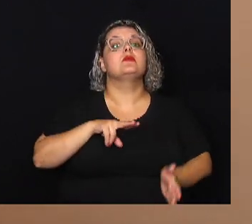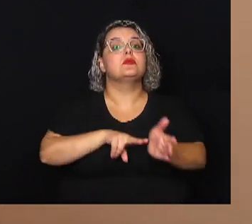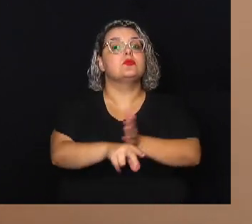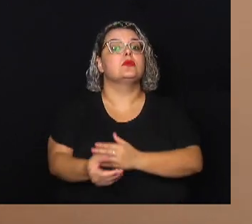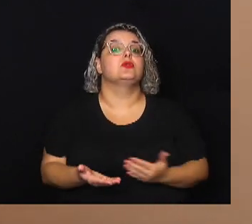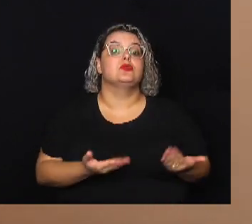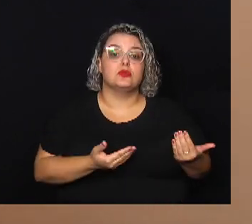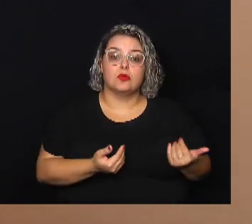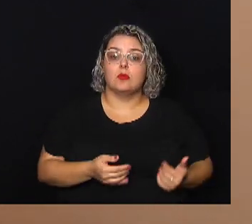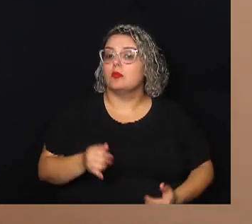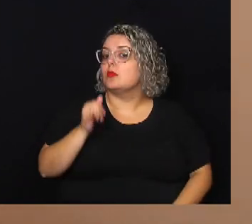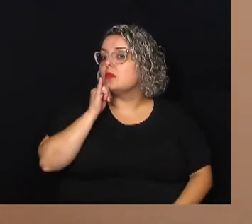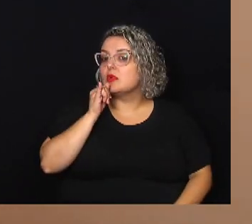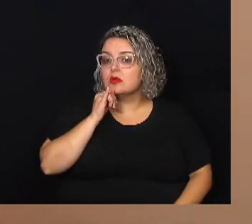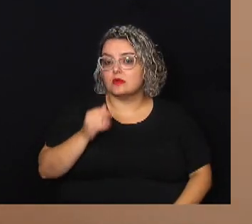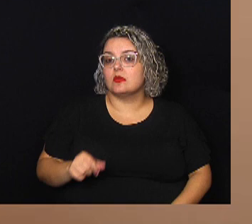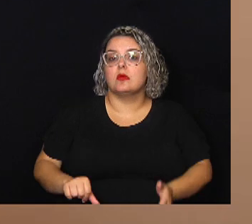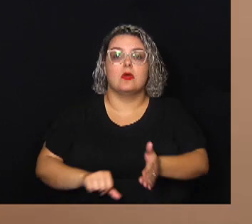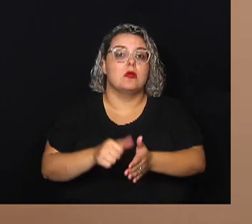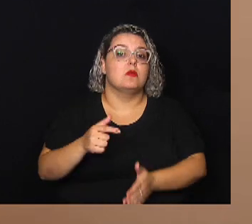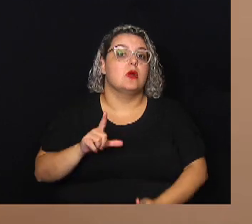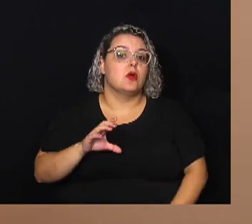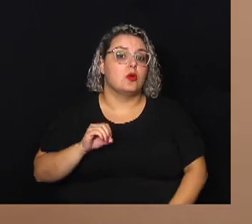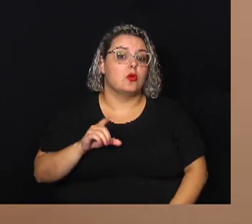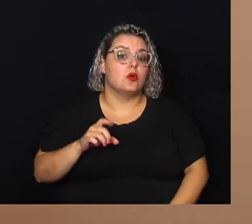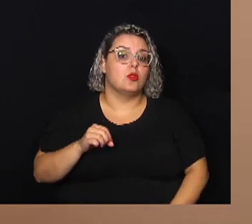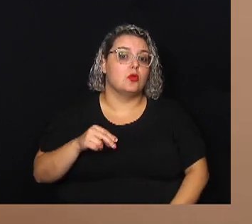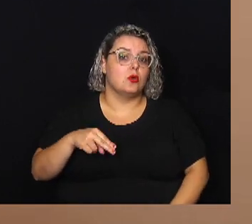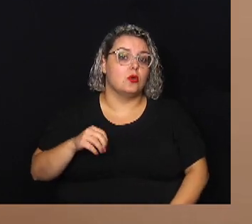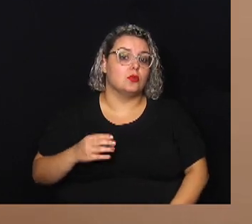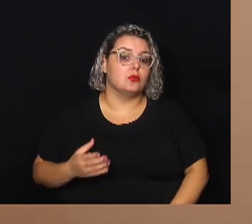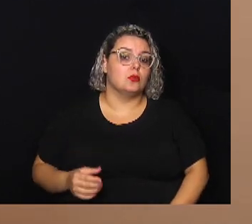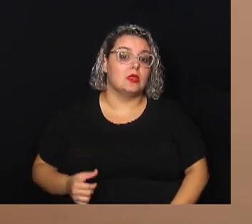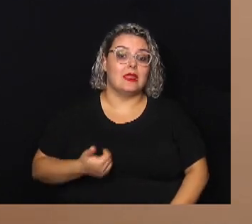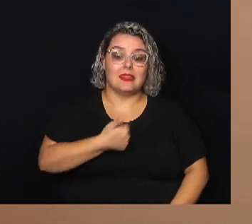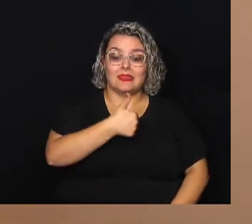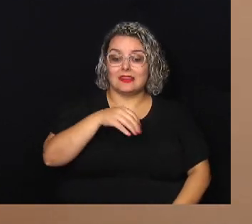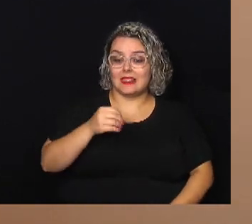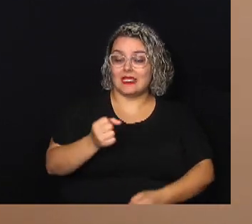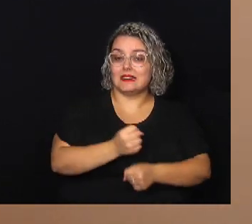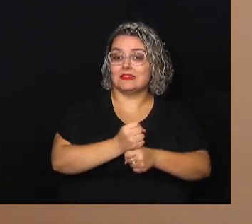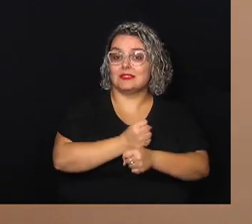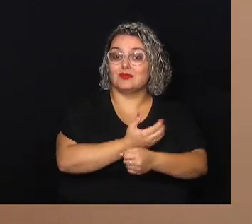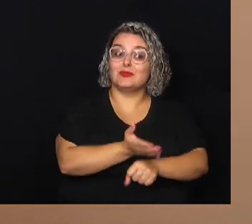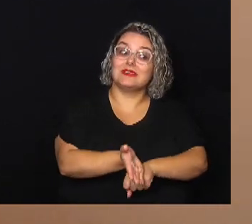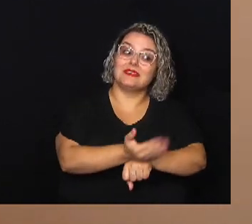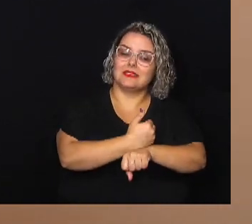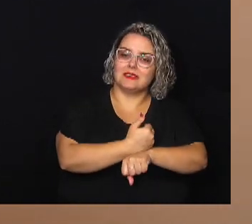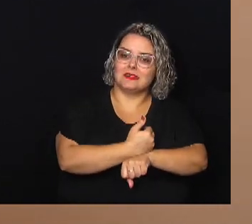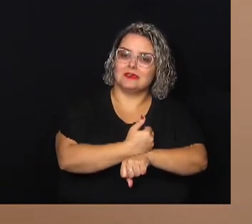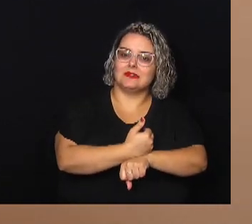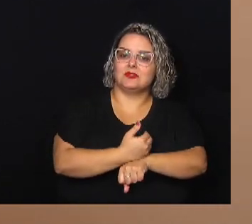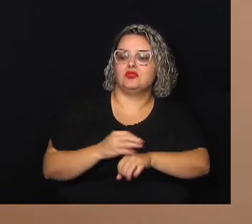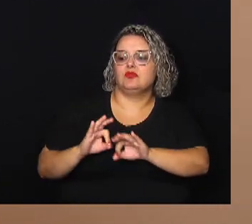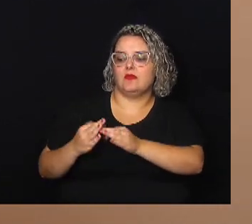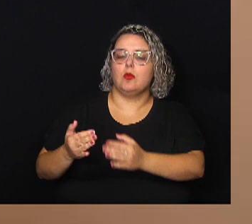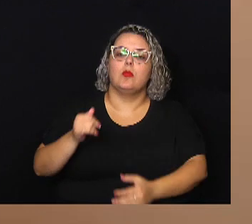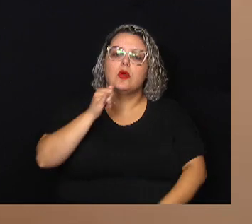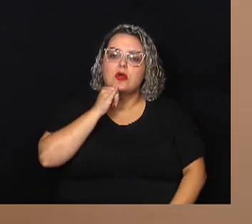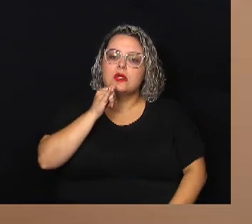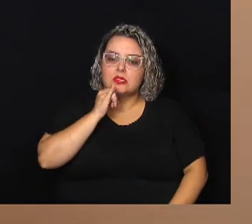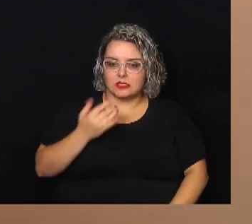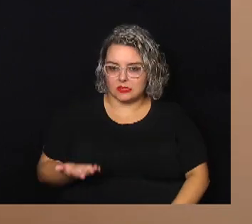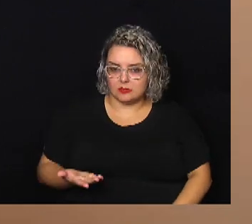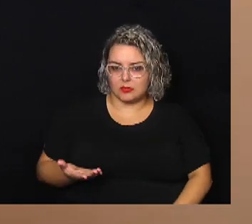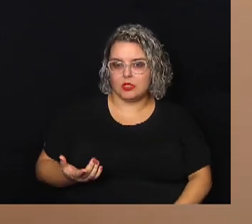precisa, por exemplo, fazer a primeira coluna 10 anos antes do caso mais jovem da família. A gente tem casos, por exemplo,